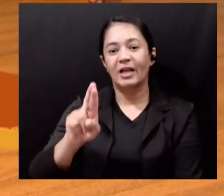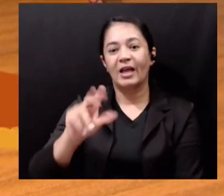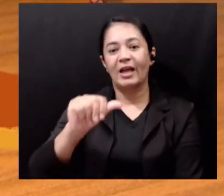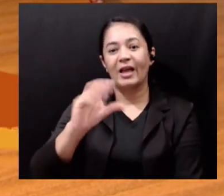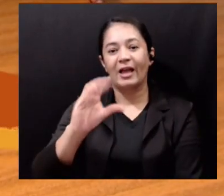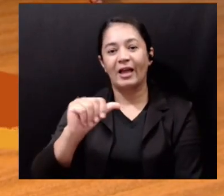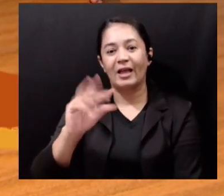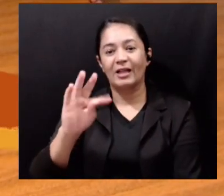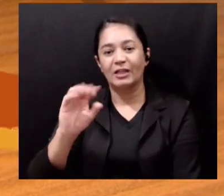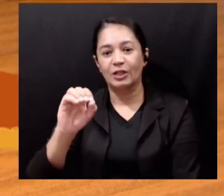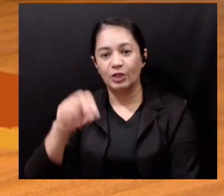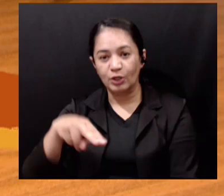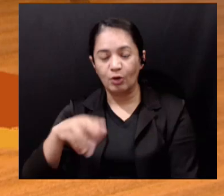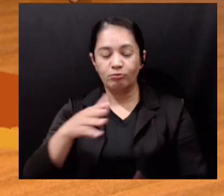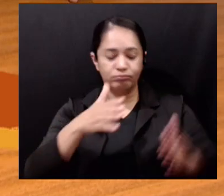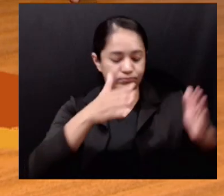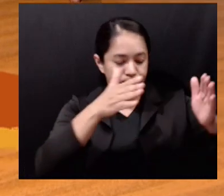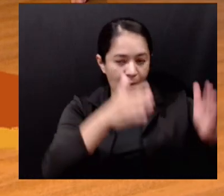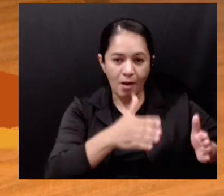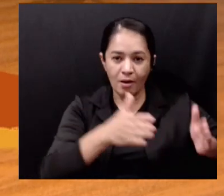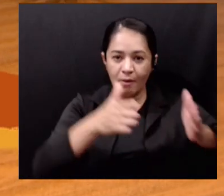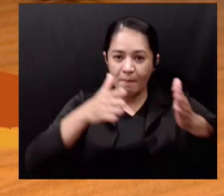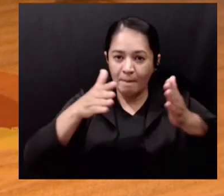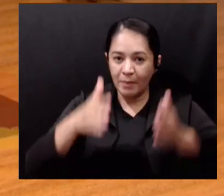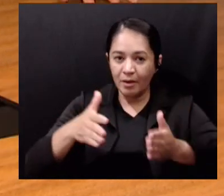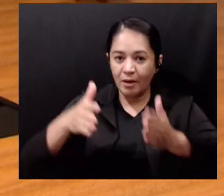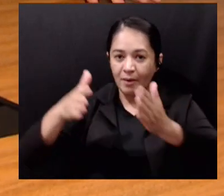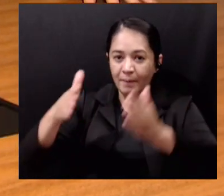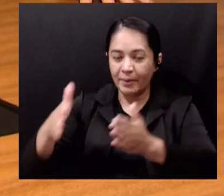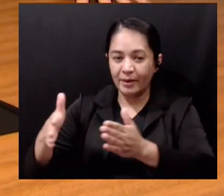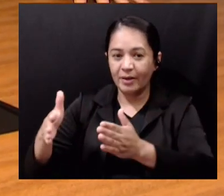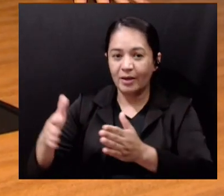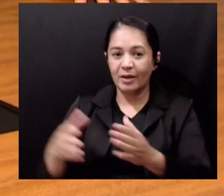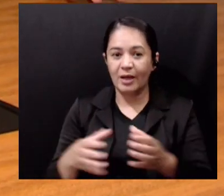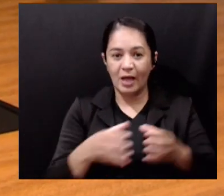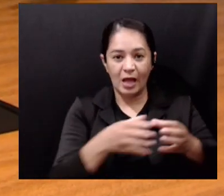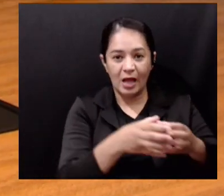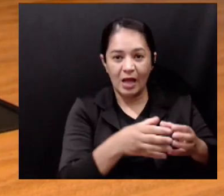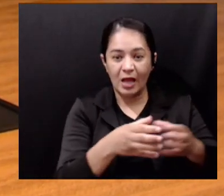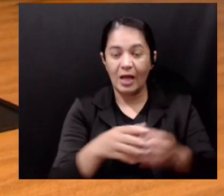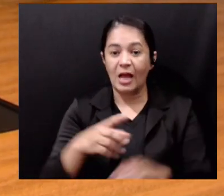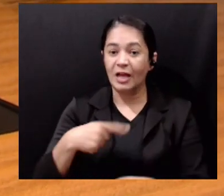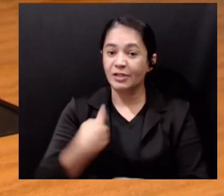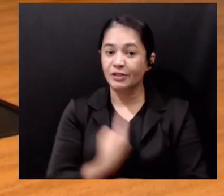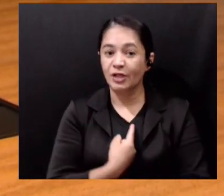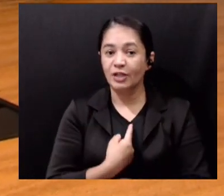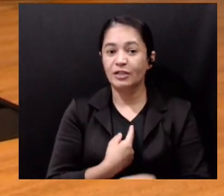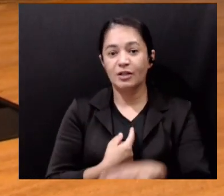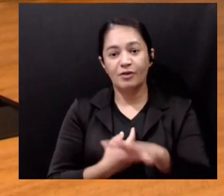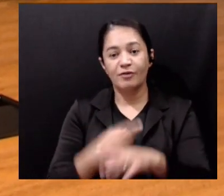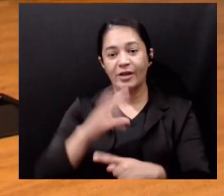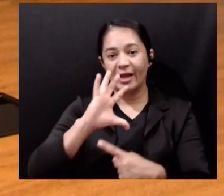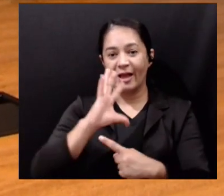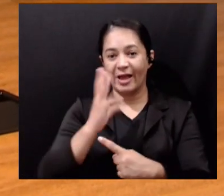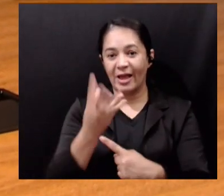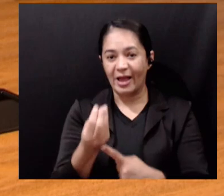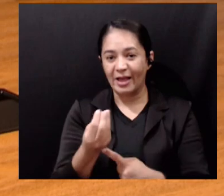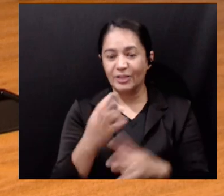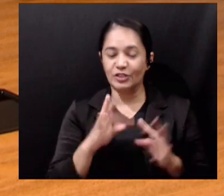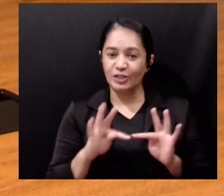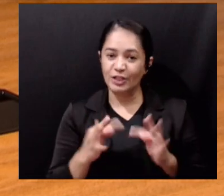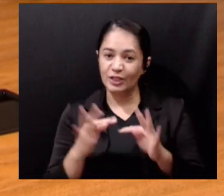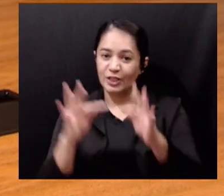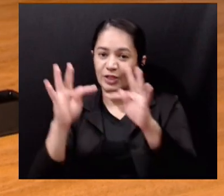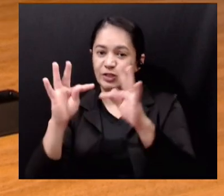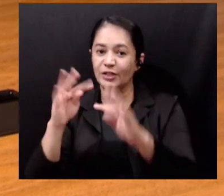basicamente. Cada equipe ganhadora ganhou em alguma categoria. A nossa foi Arte e Tecnologia. que era basicamente o melhor projeto que